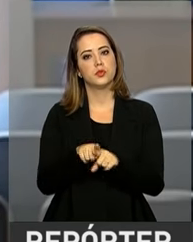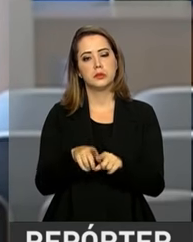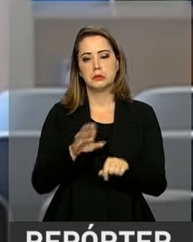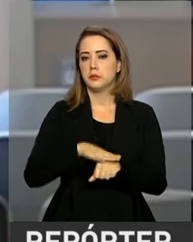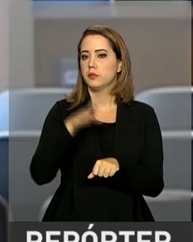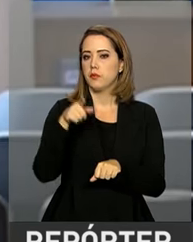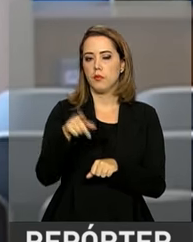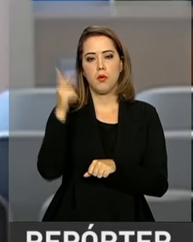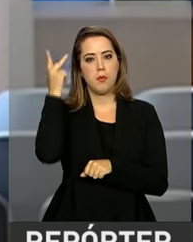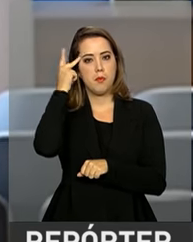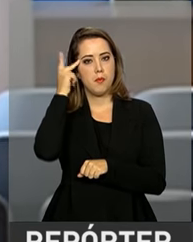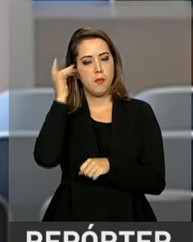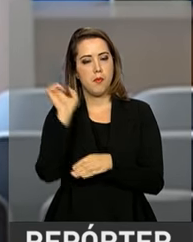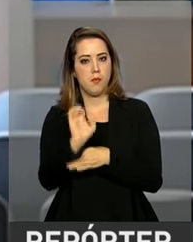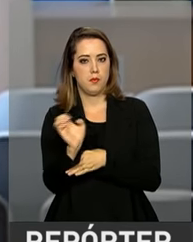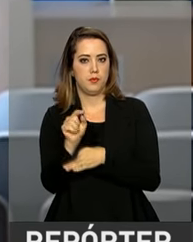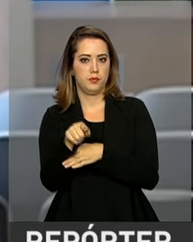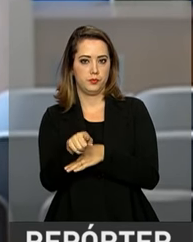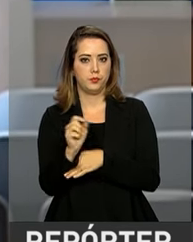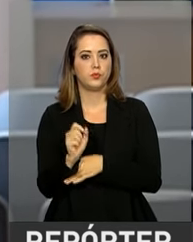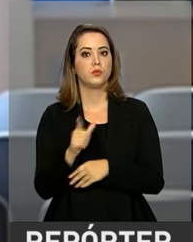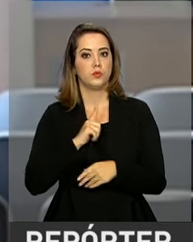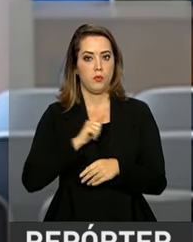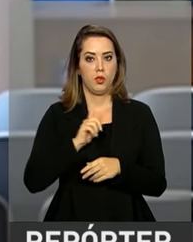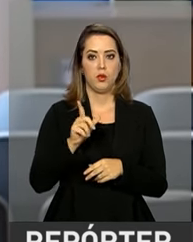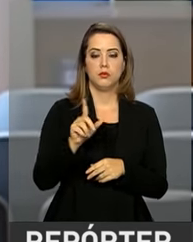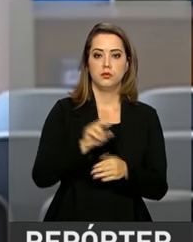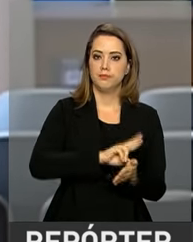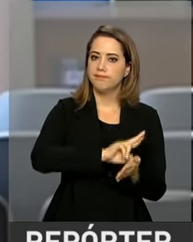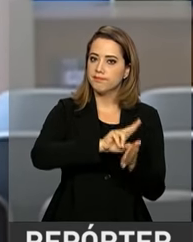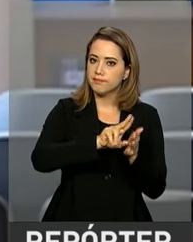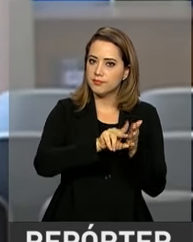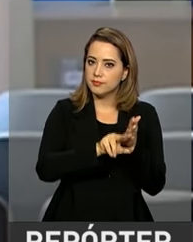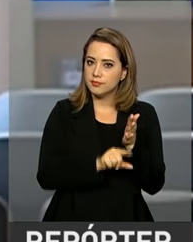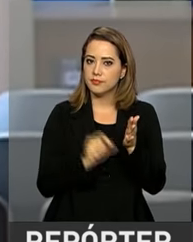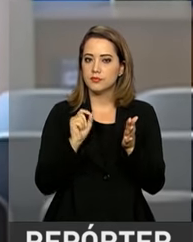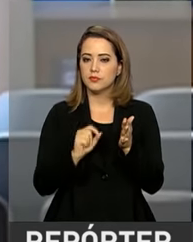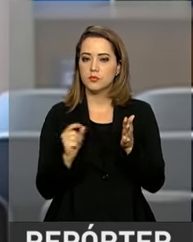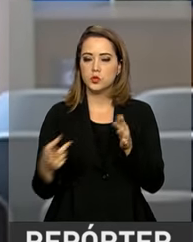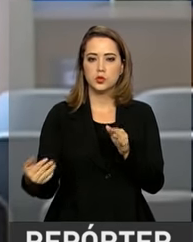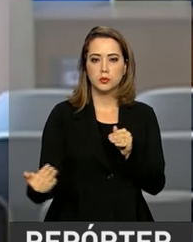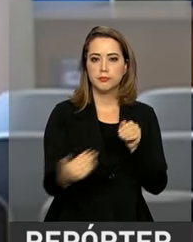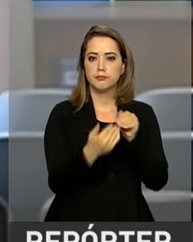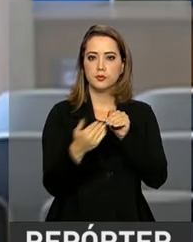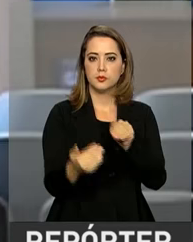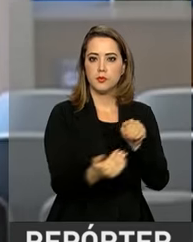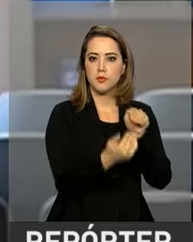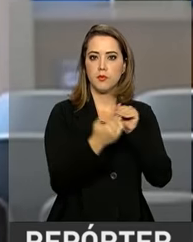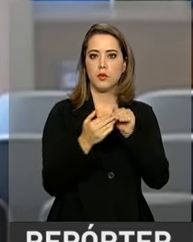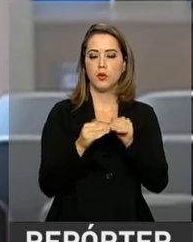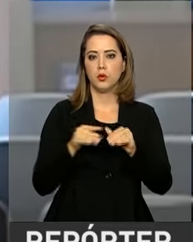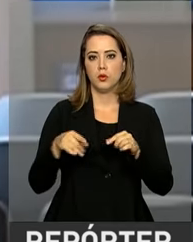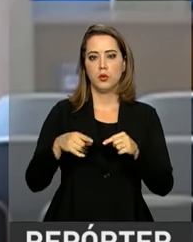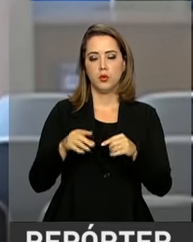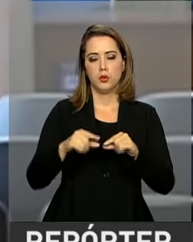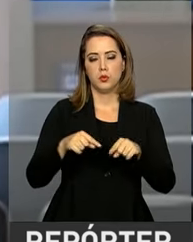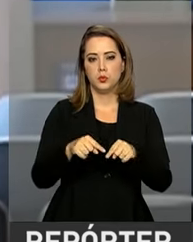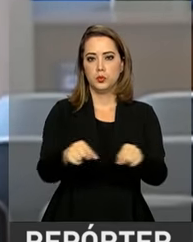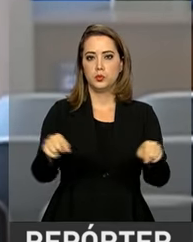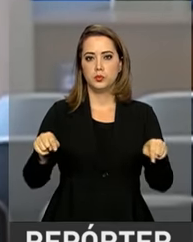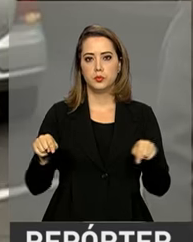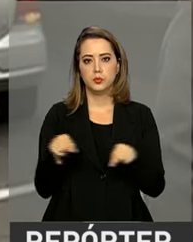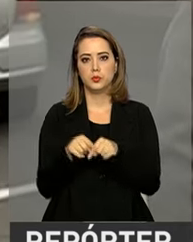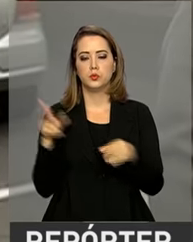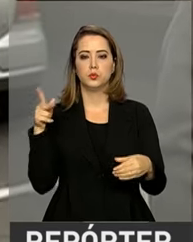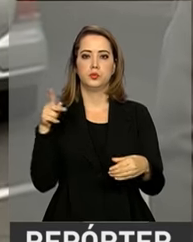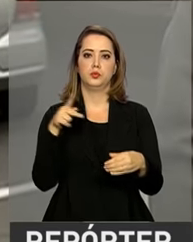Paulo. Então, por isso, esses fatores eles puxam as refinarias mais em direção a esse núcleo industrial do